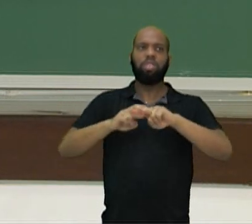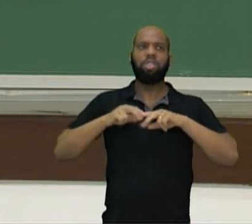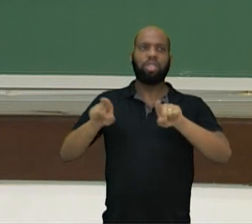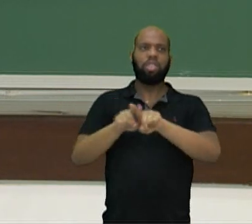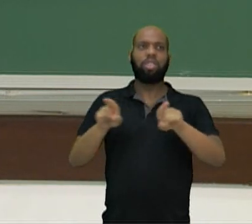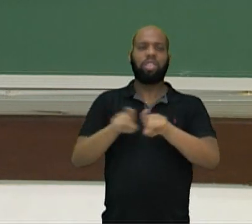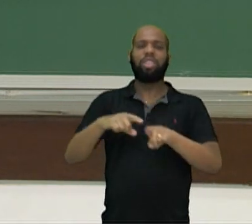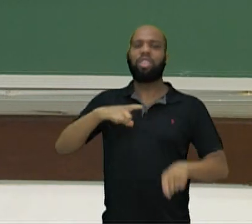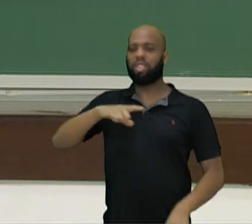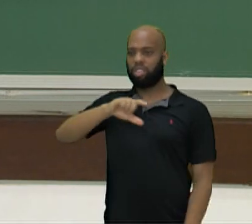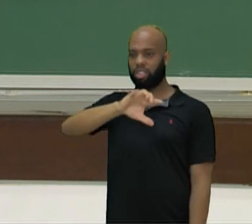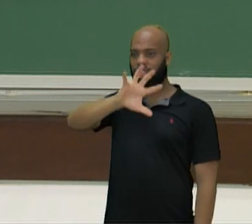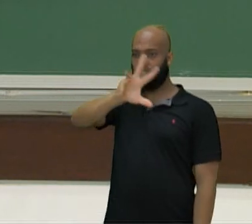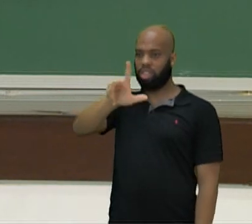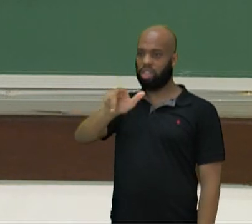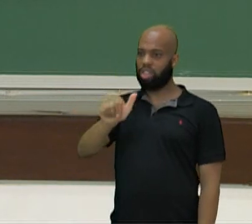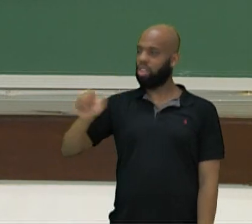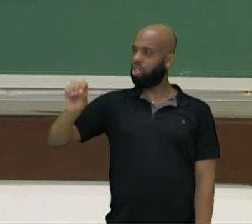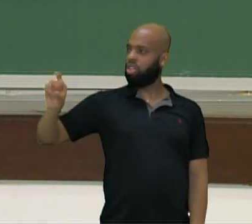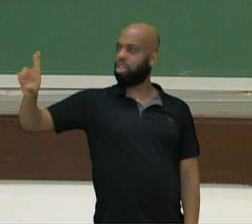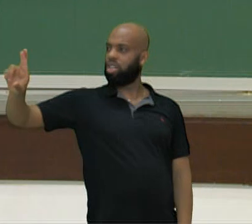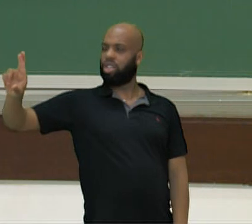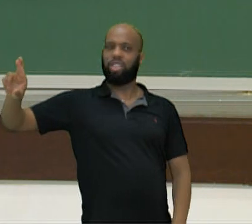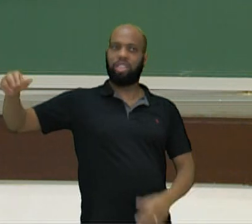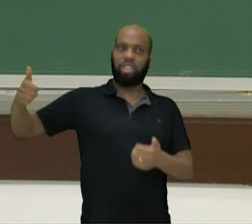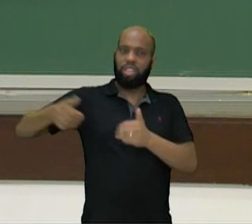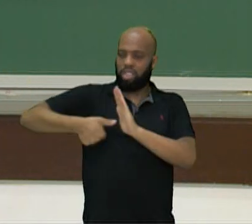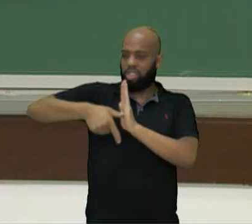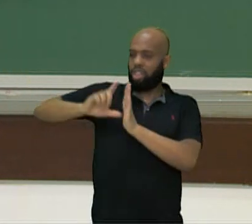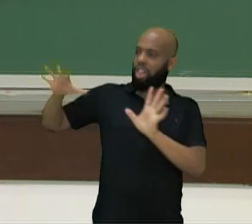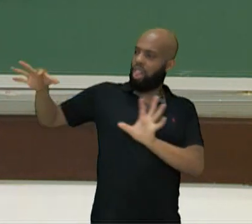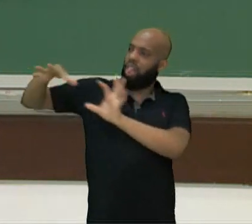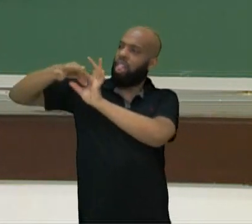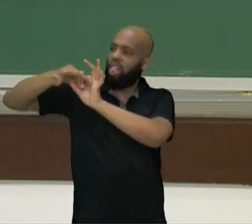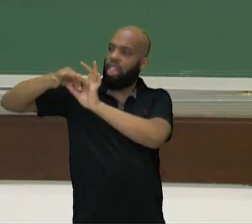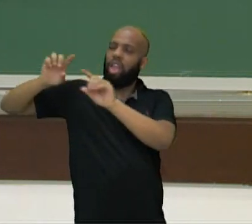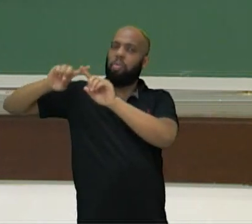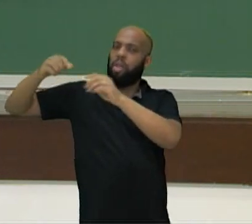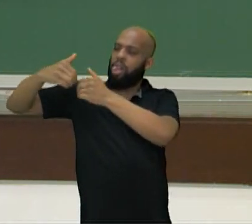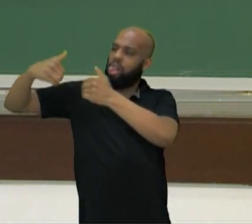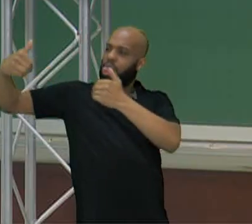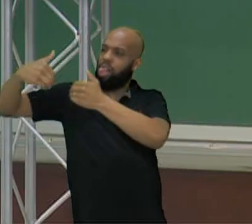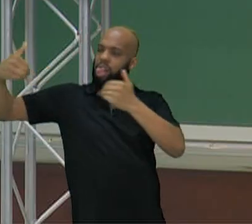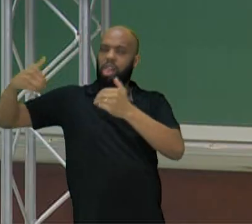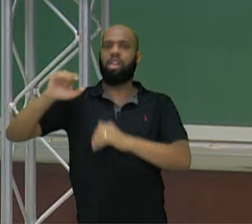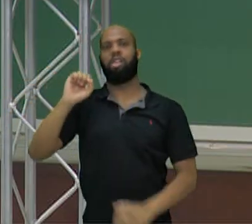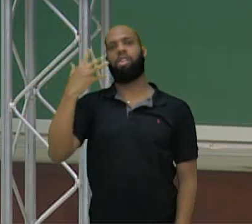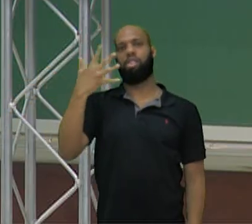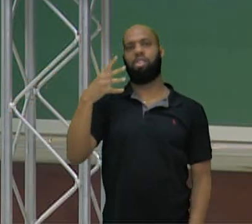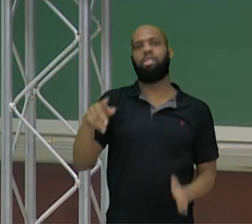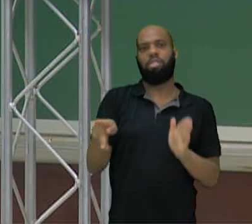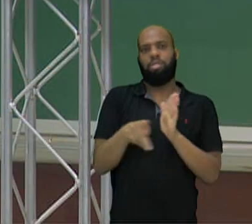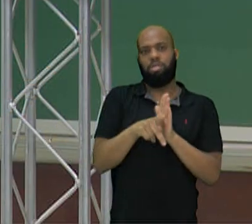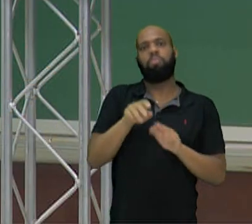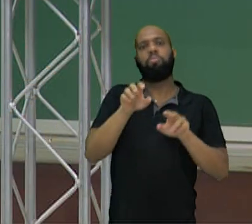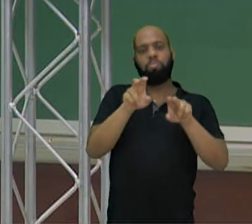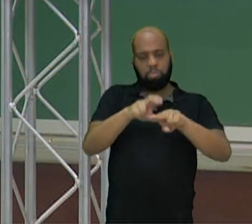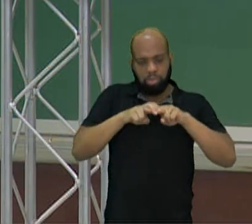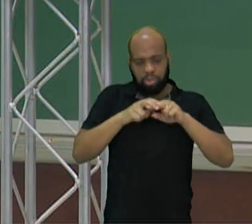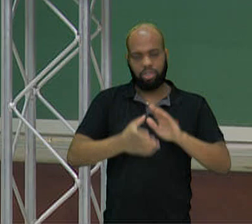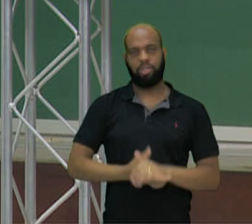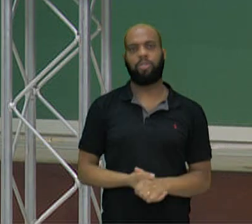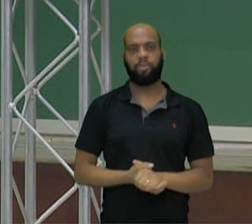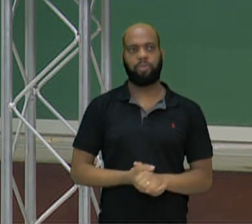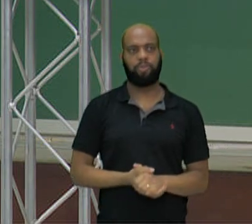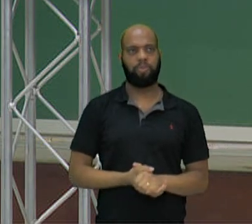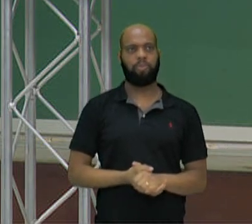separação do Oriente Médio, que estava grudadinho aqui, e se separou para aquele lado, o que ocasionou como resultante esse falhamento,